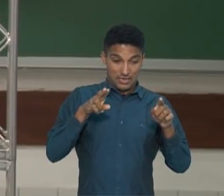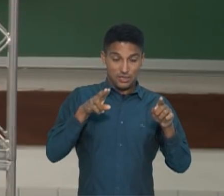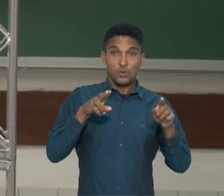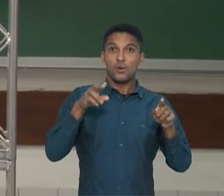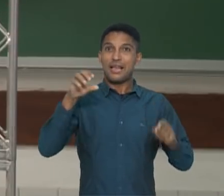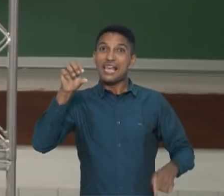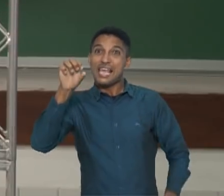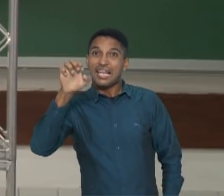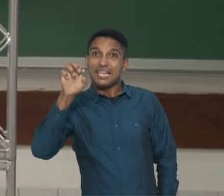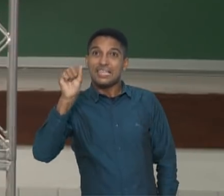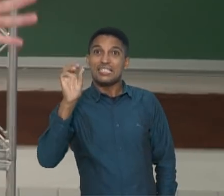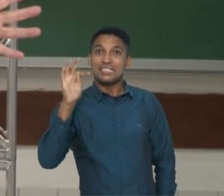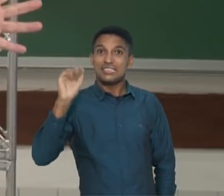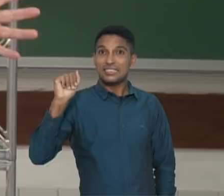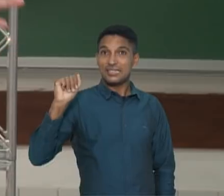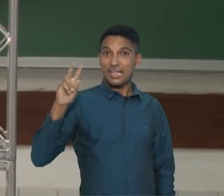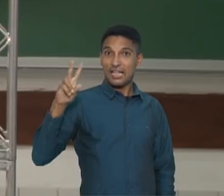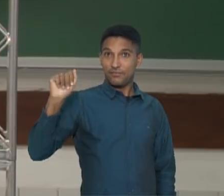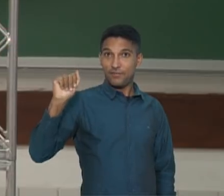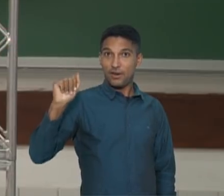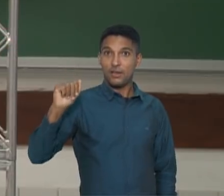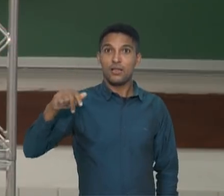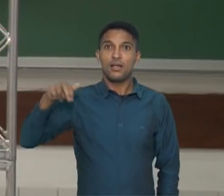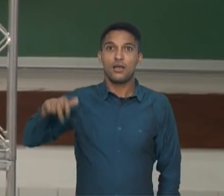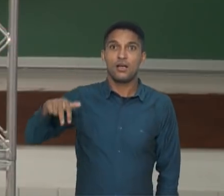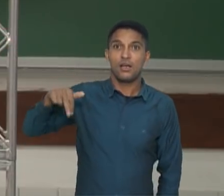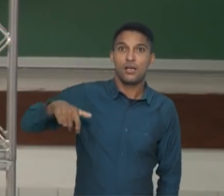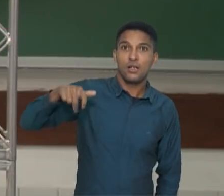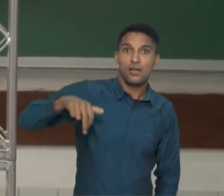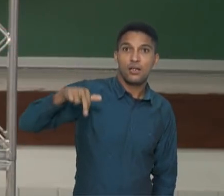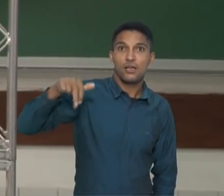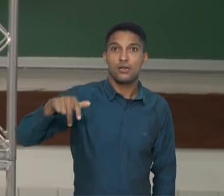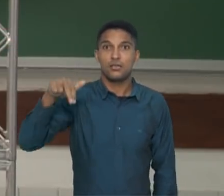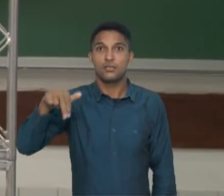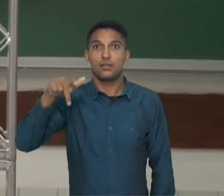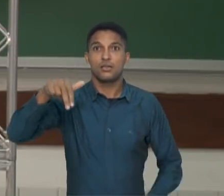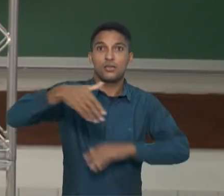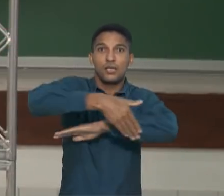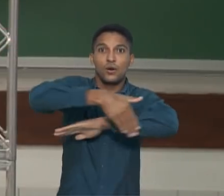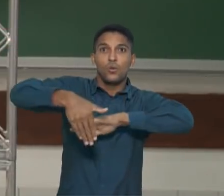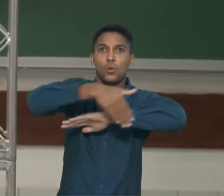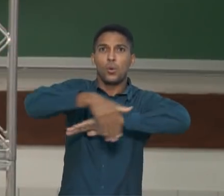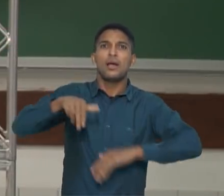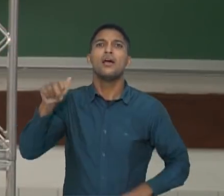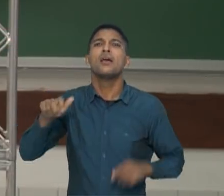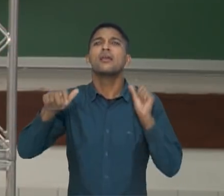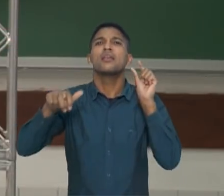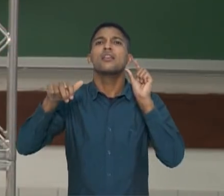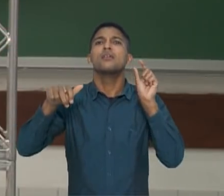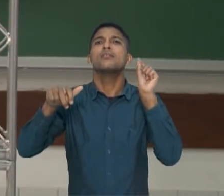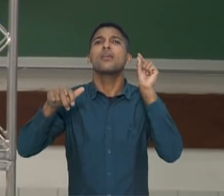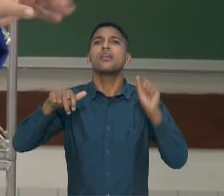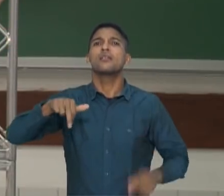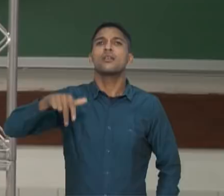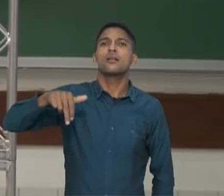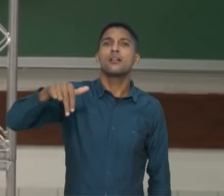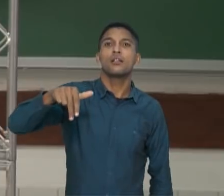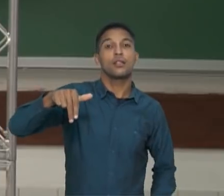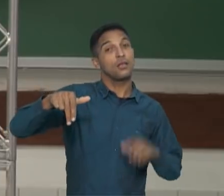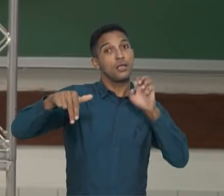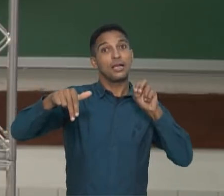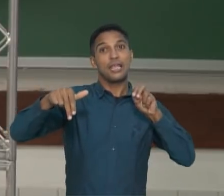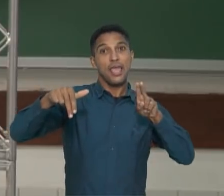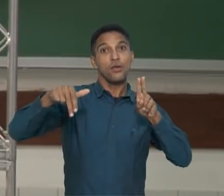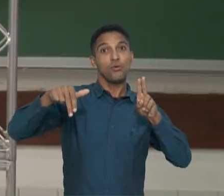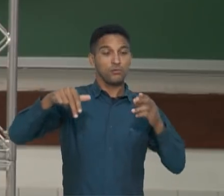quem estava caminhando pelas ruas? Eu, a primeira pessoa do singular. Então esse eu é um narrador em primeira pessoa do singular. Né?